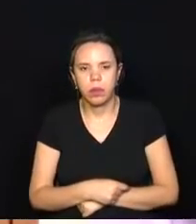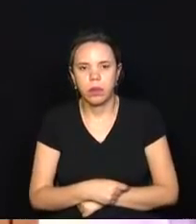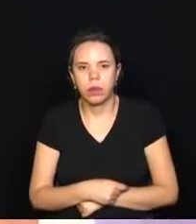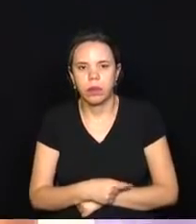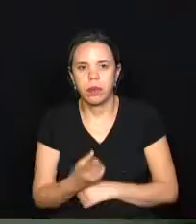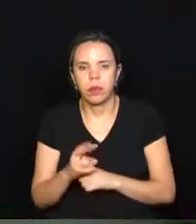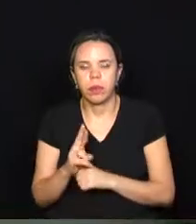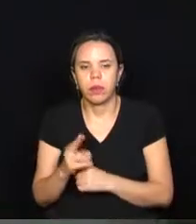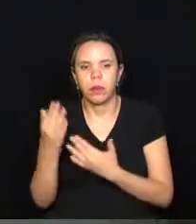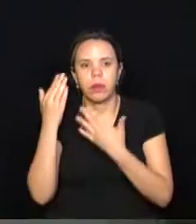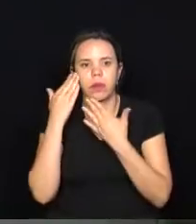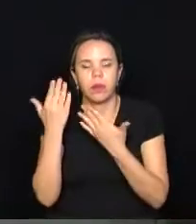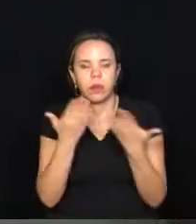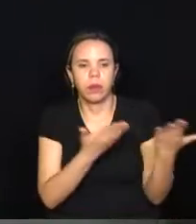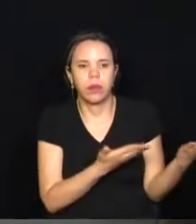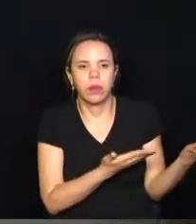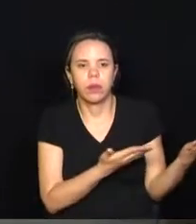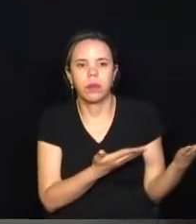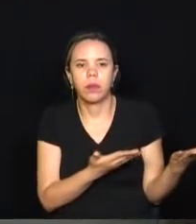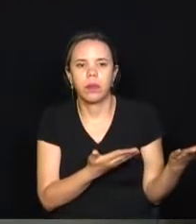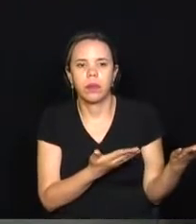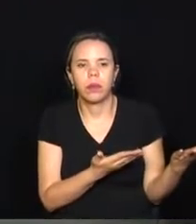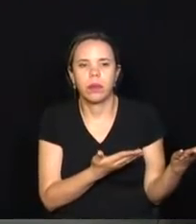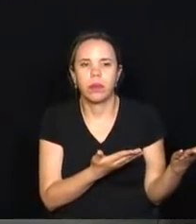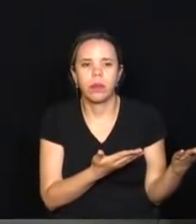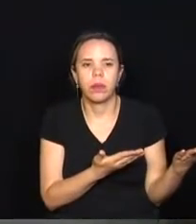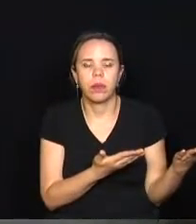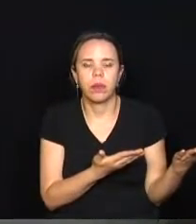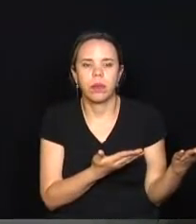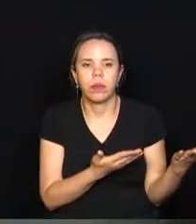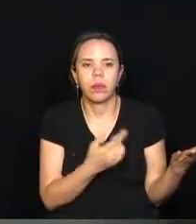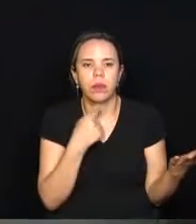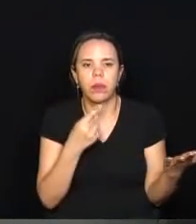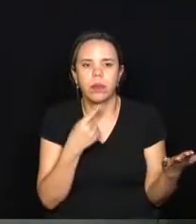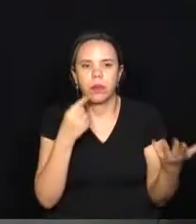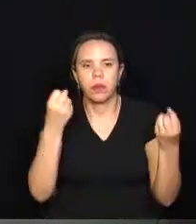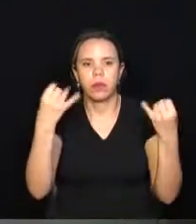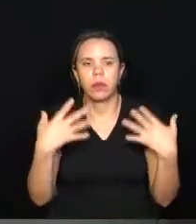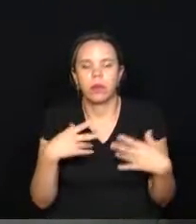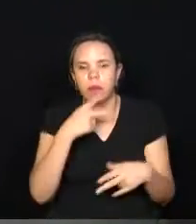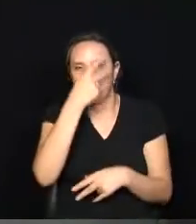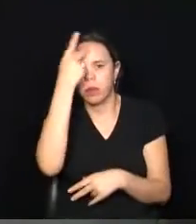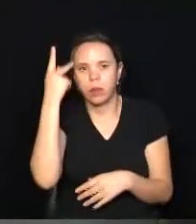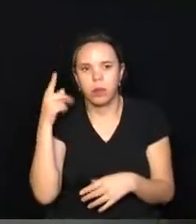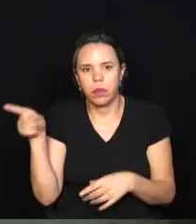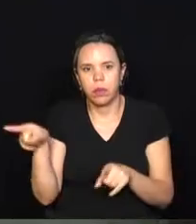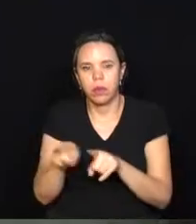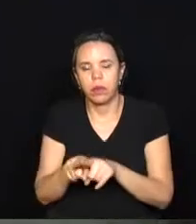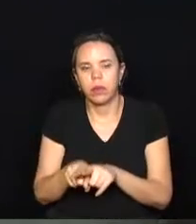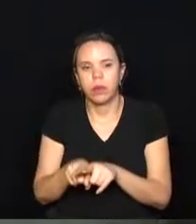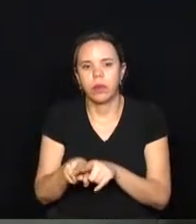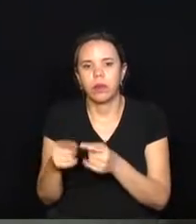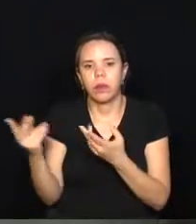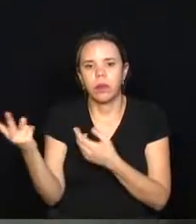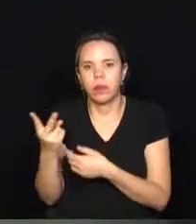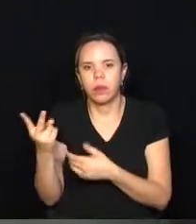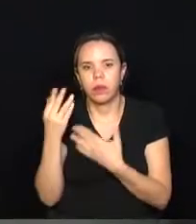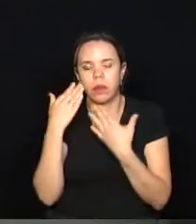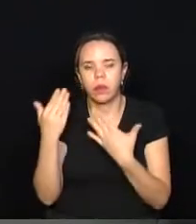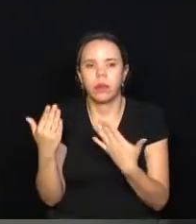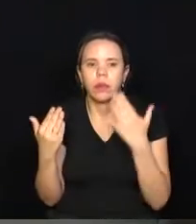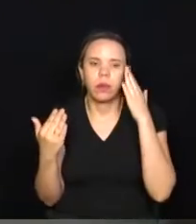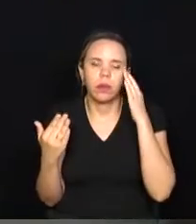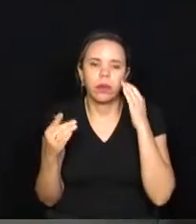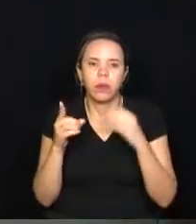Doutor, eu quero agradecer e tirou todas as dúvidas das pessoas, você também, viu, Sônia? E também agradecer